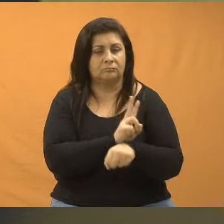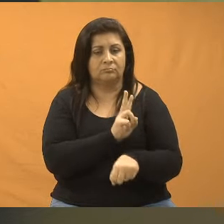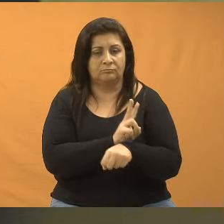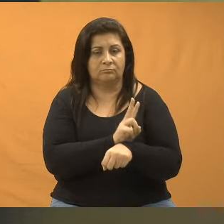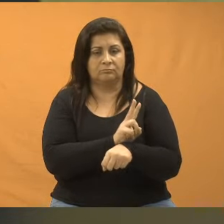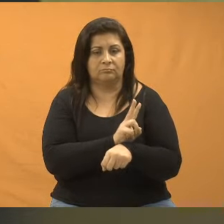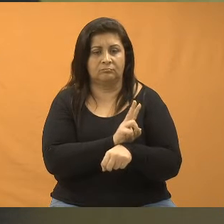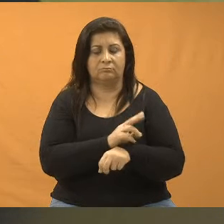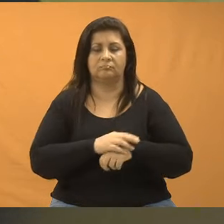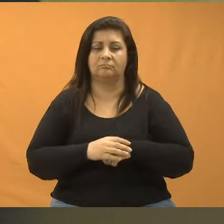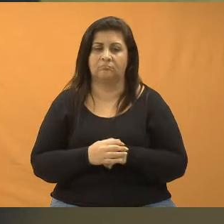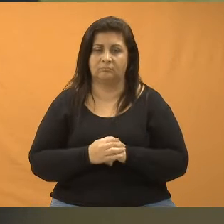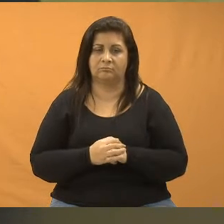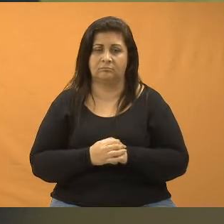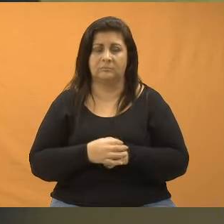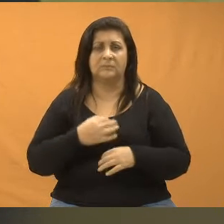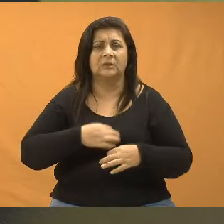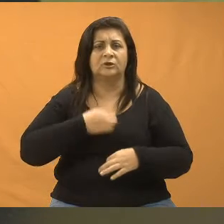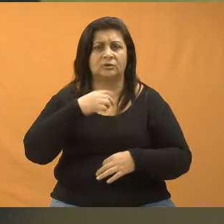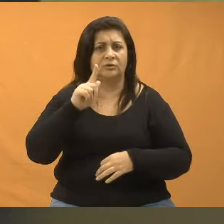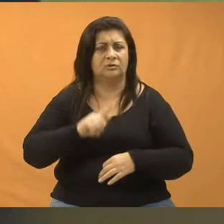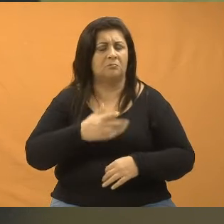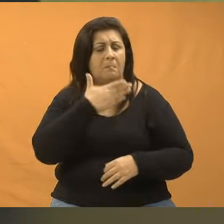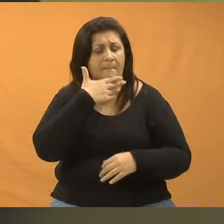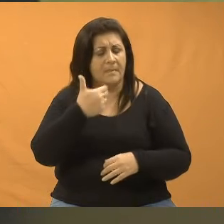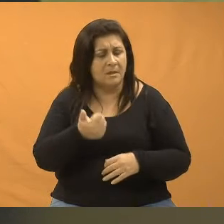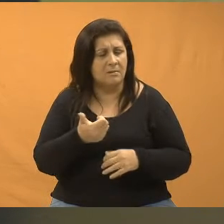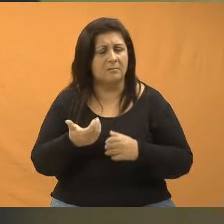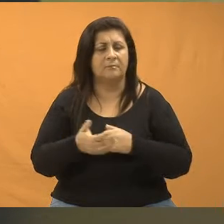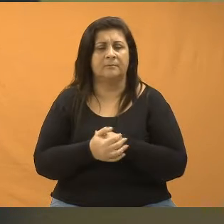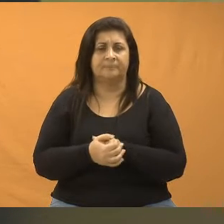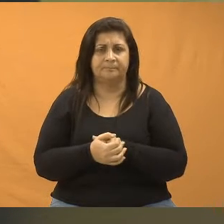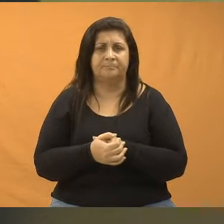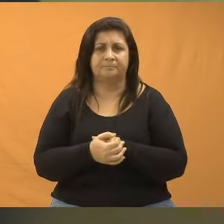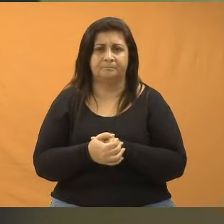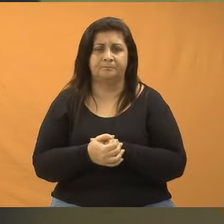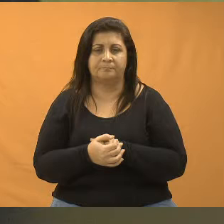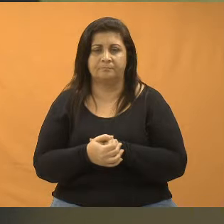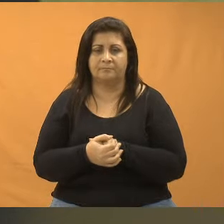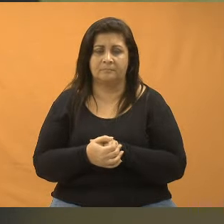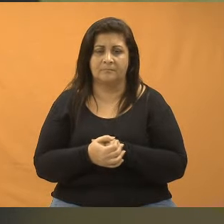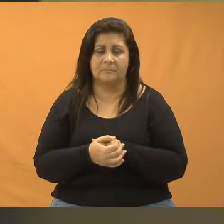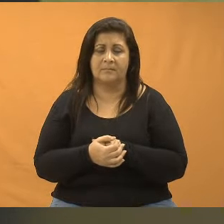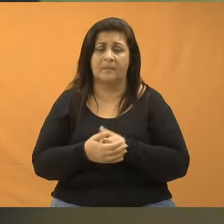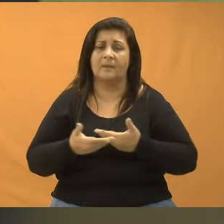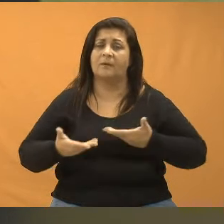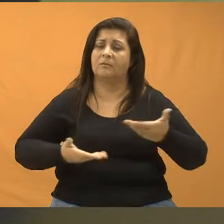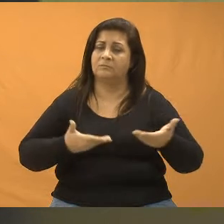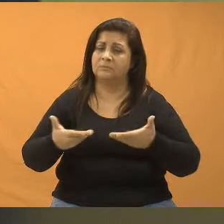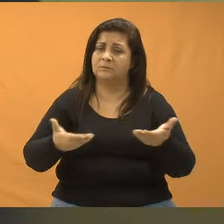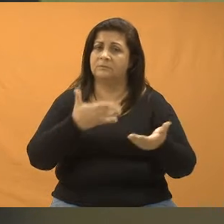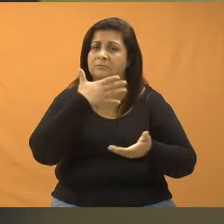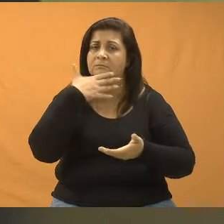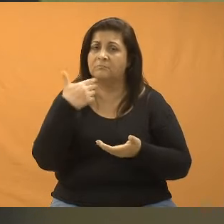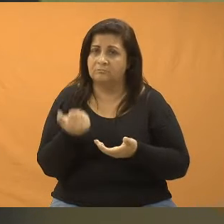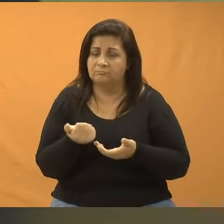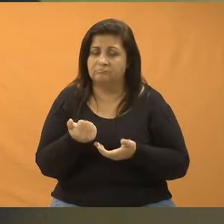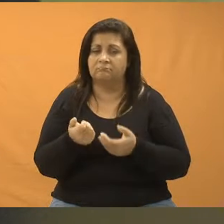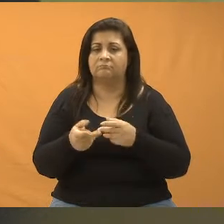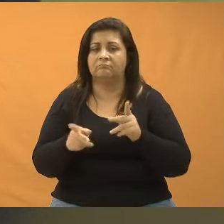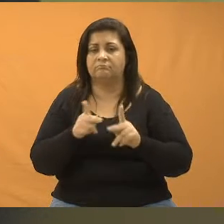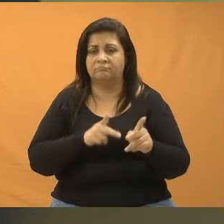com uma estrutura gerencial melhor, mais facilitada do que o poder público, possa oferecer um serviço melhor à população,